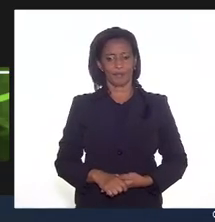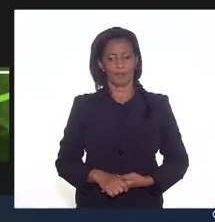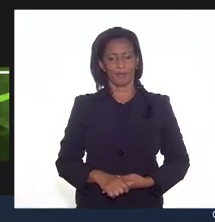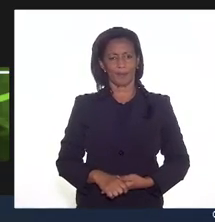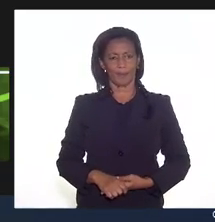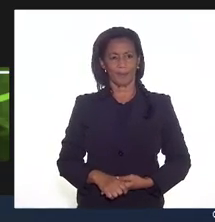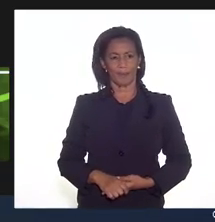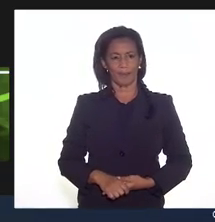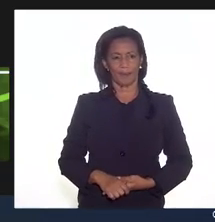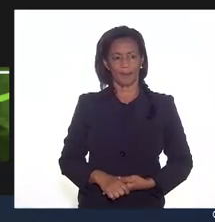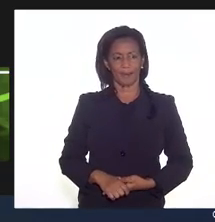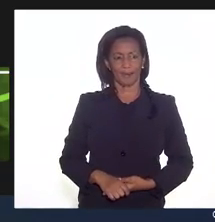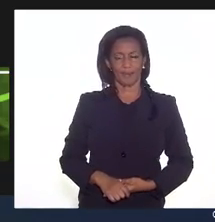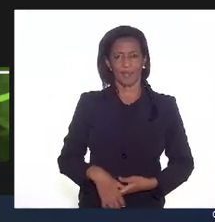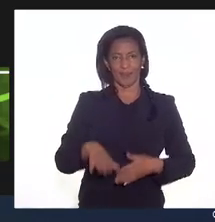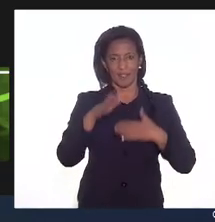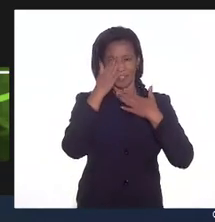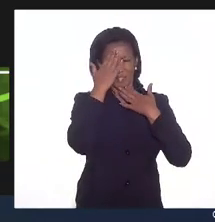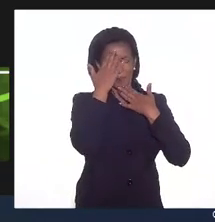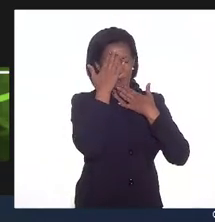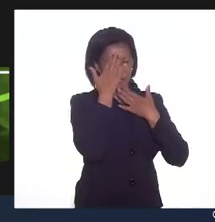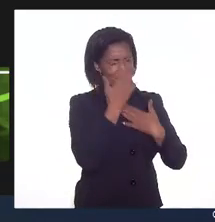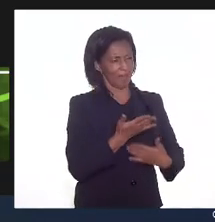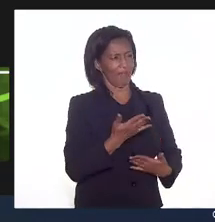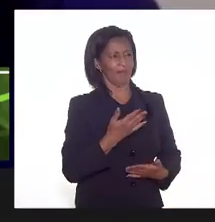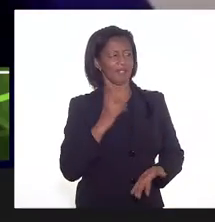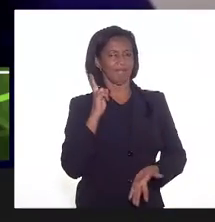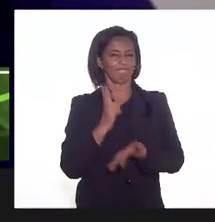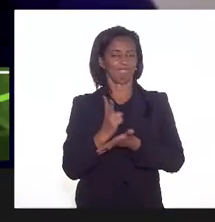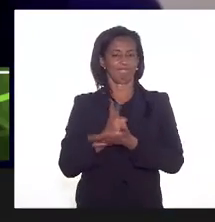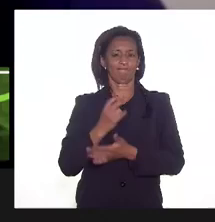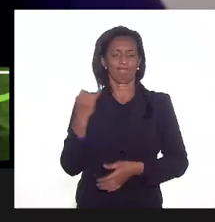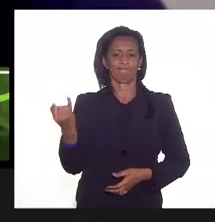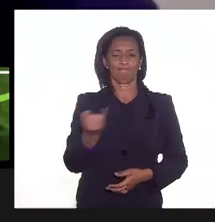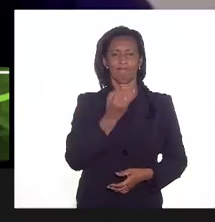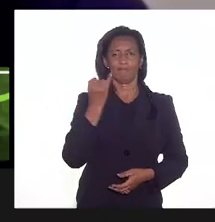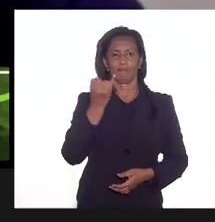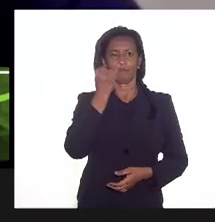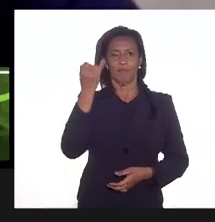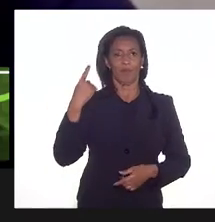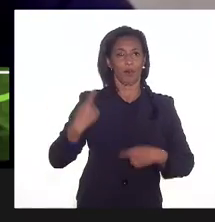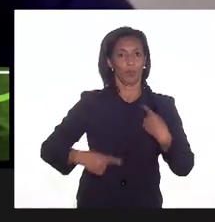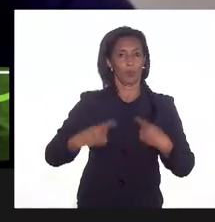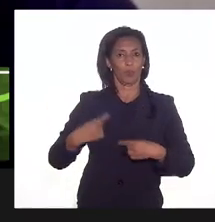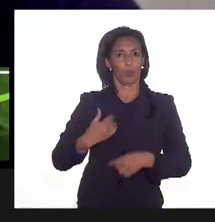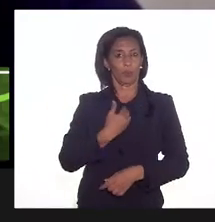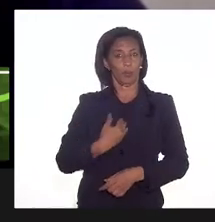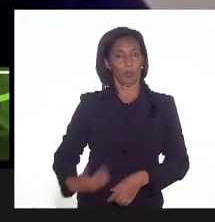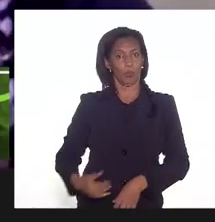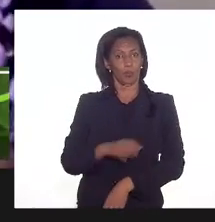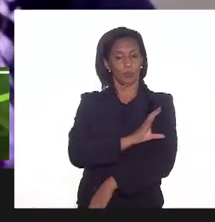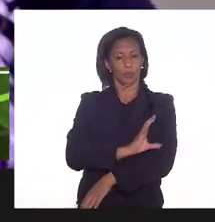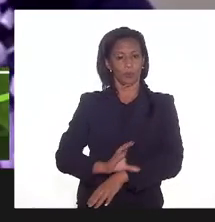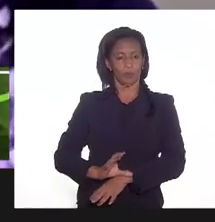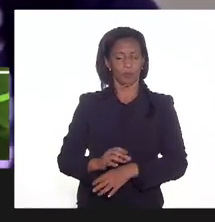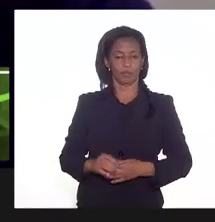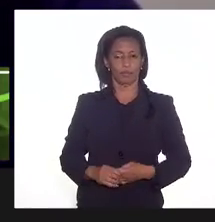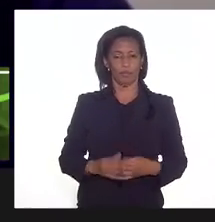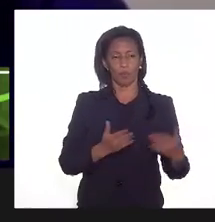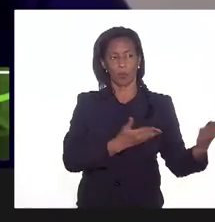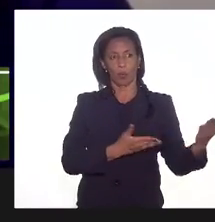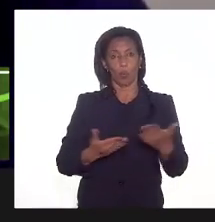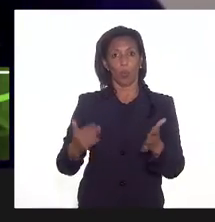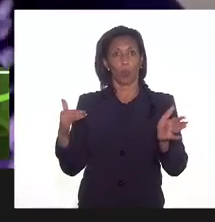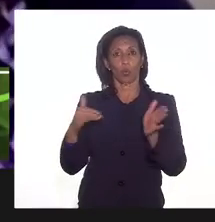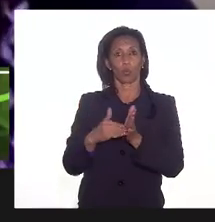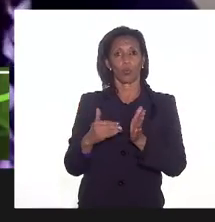Obrigado Lia sempre um aprendizado o Vila refletiu sobre políticas públicas para a cultura chamo agora nosso